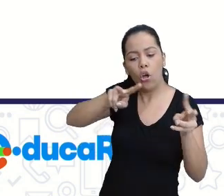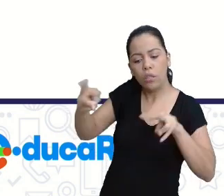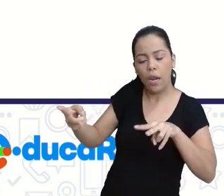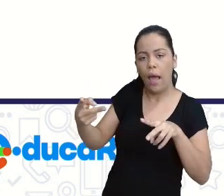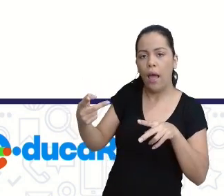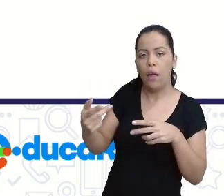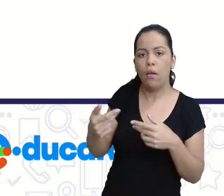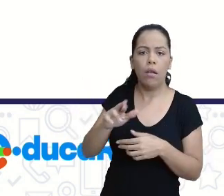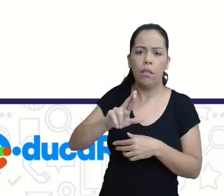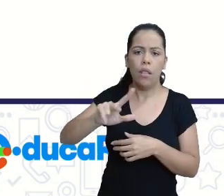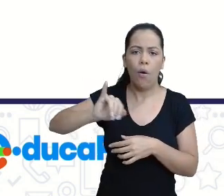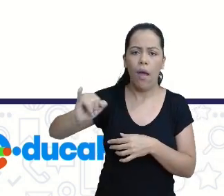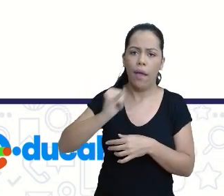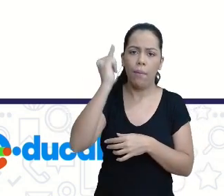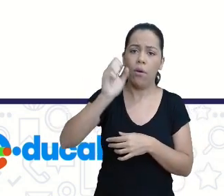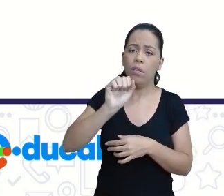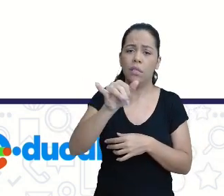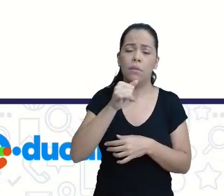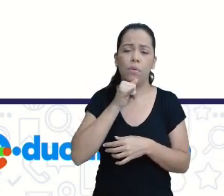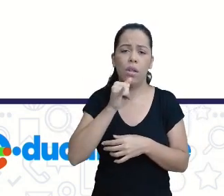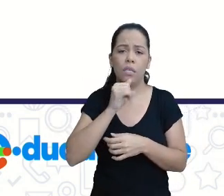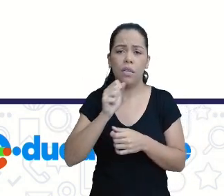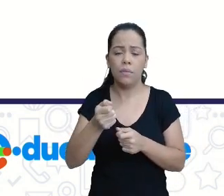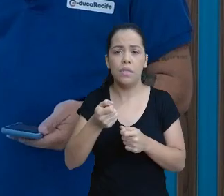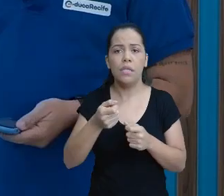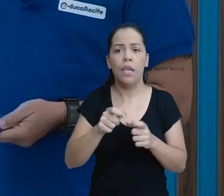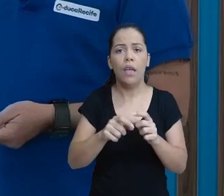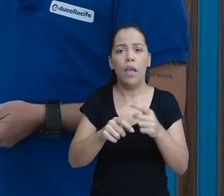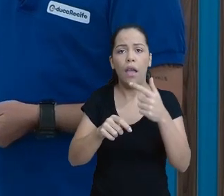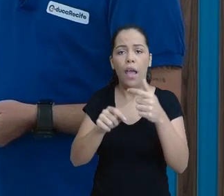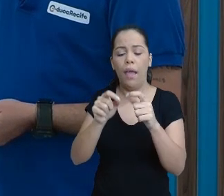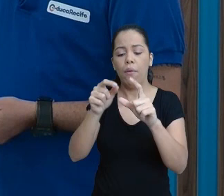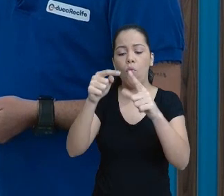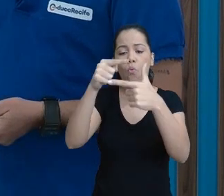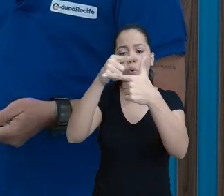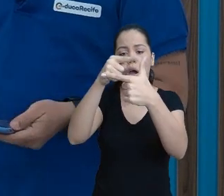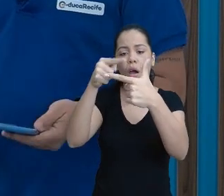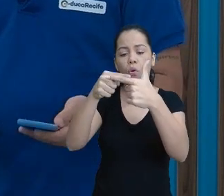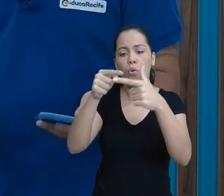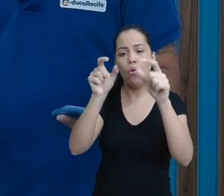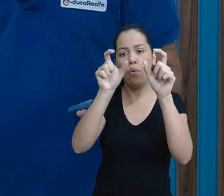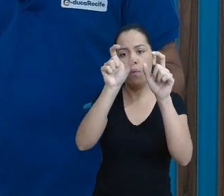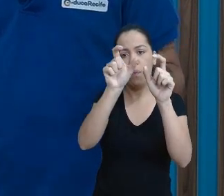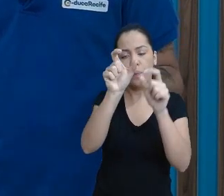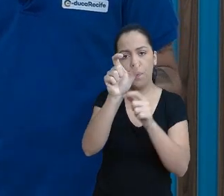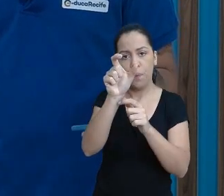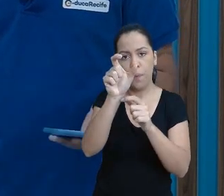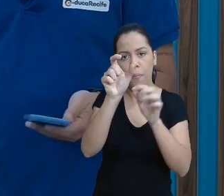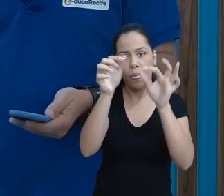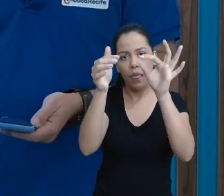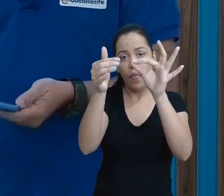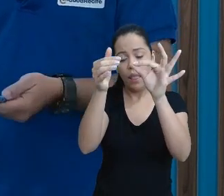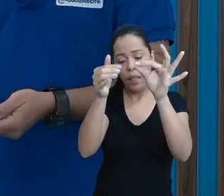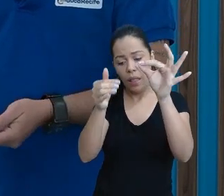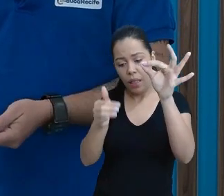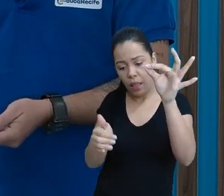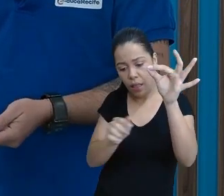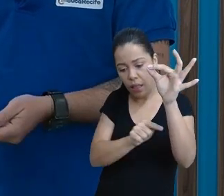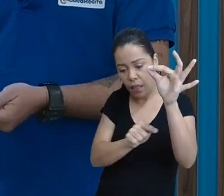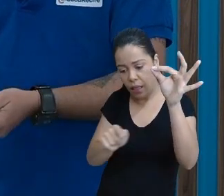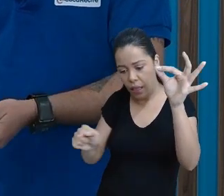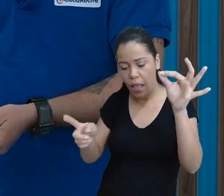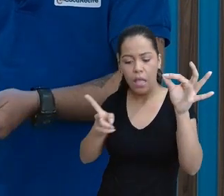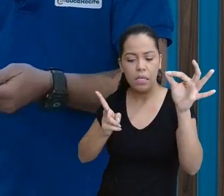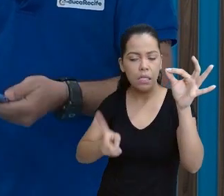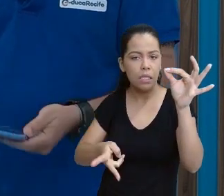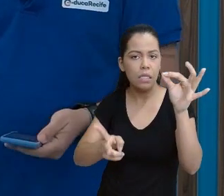que ele esteja, se ele está ao contrário do ângulo de 90 graus, ele é o maior lado do triângulo retângulo, e a esse nome, e